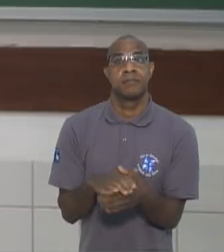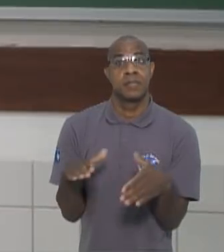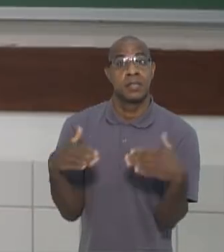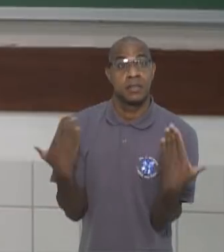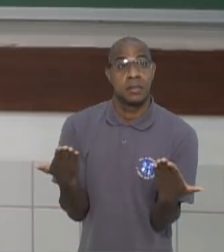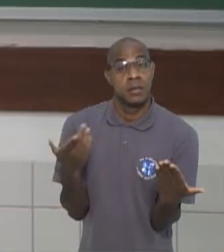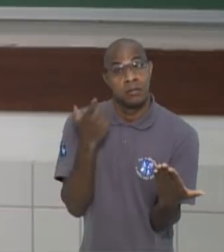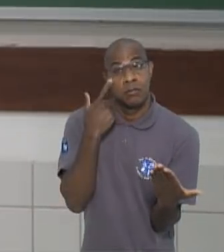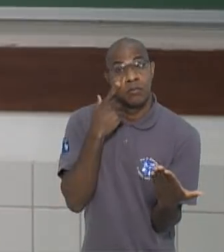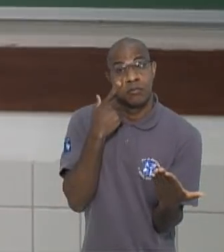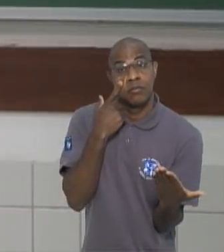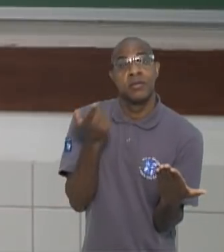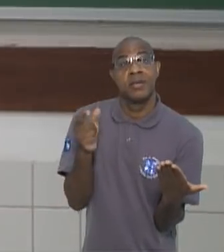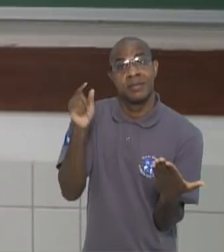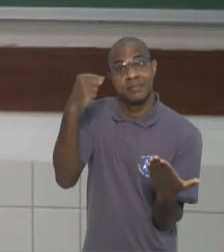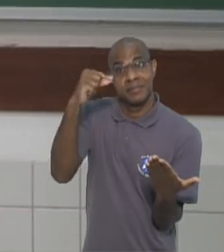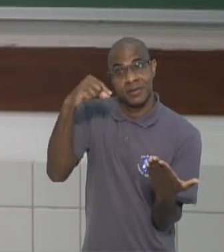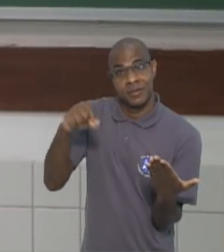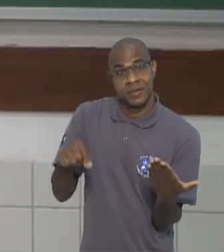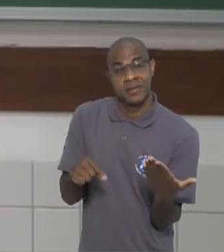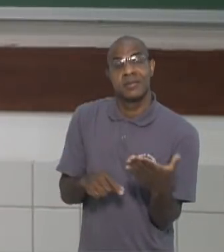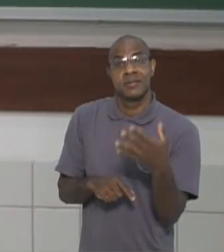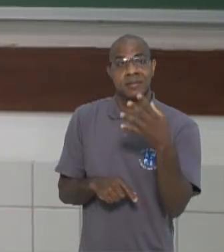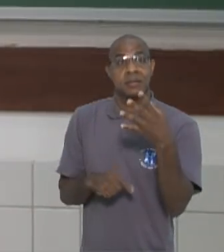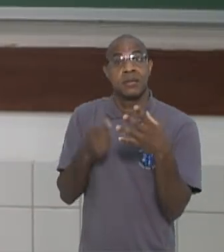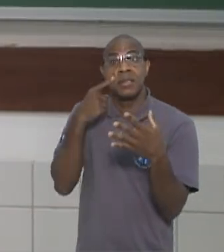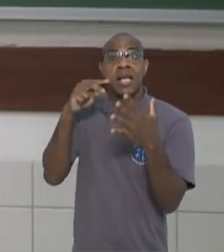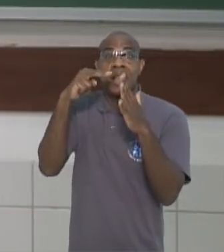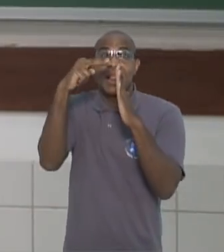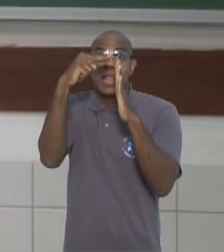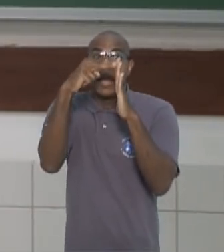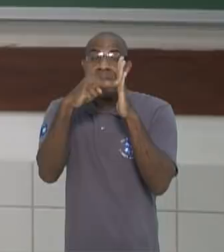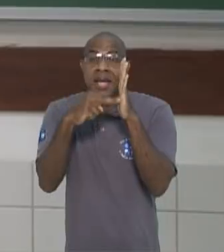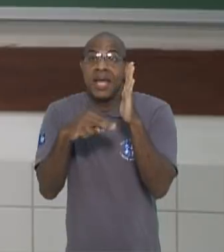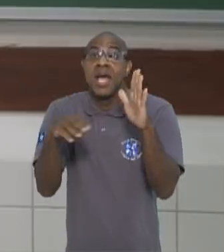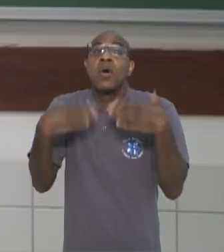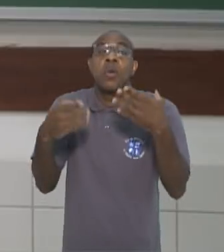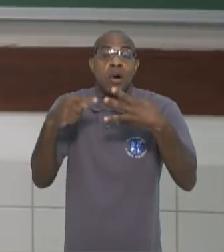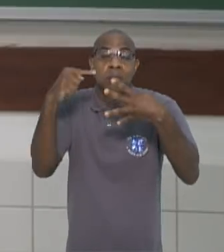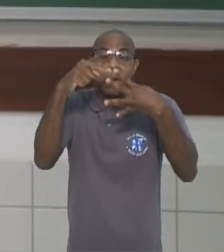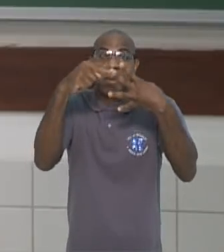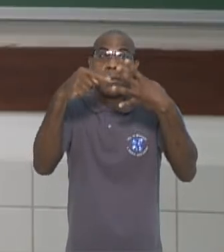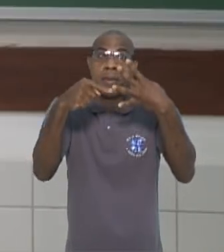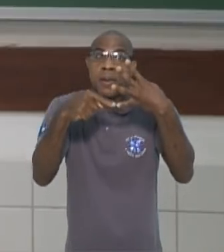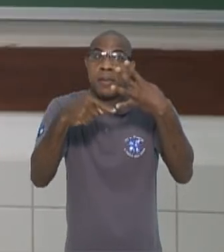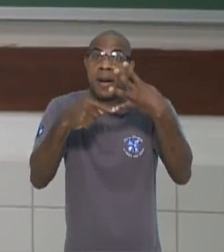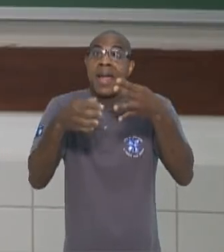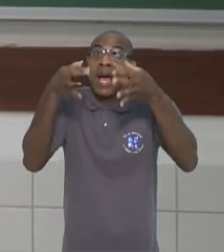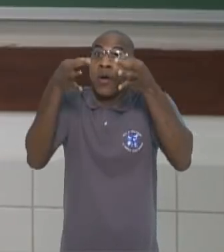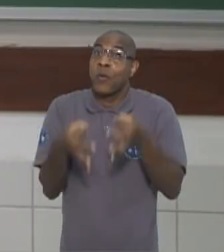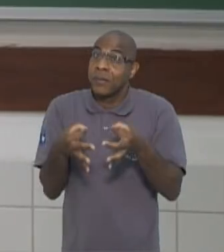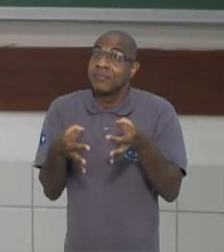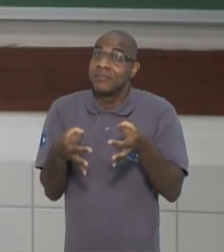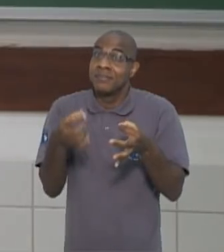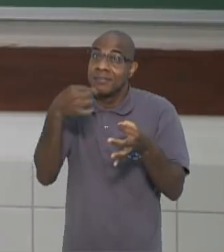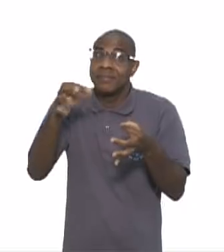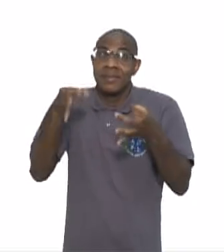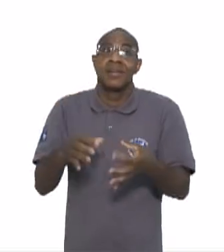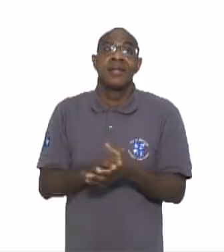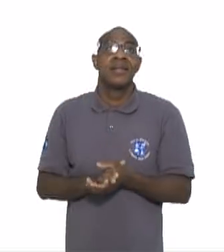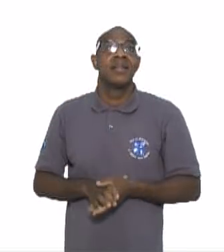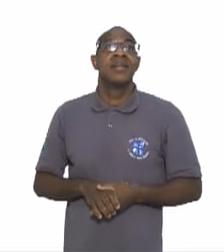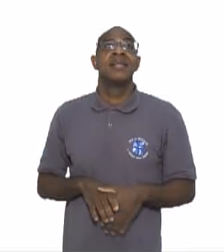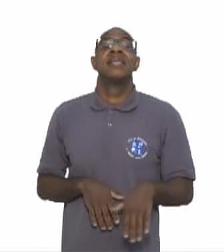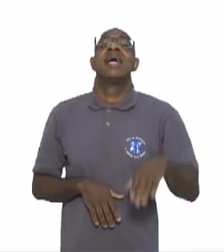Então, vamos à correção da atividade 2, que vocês tinham que ver, né, quais das alternativas era a correta. E a correta é